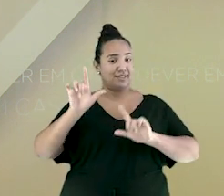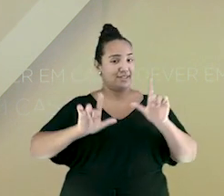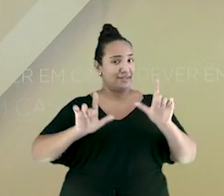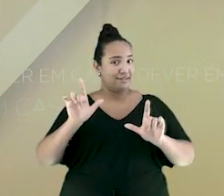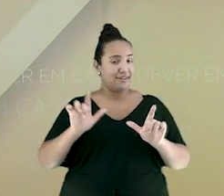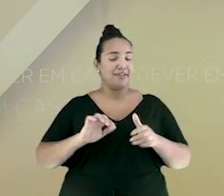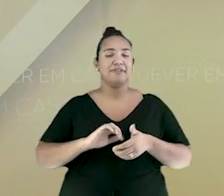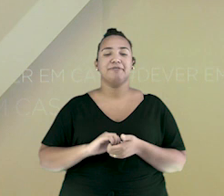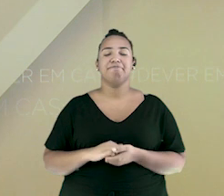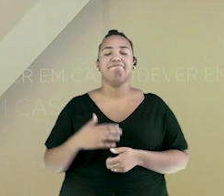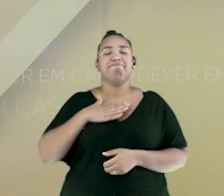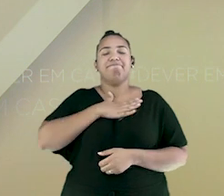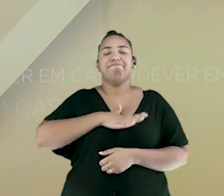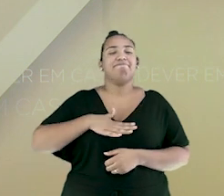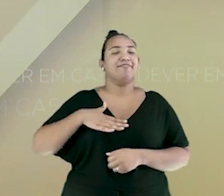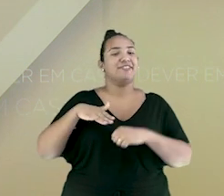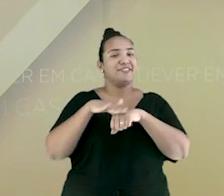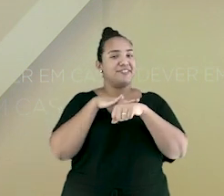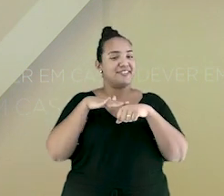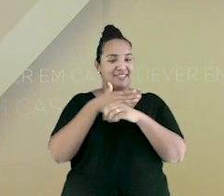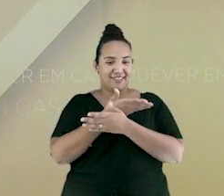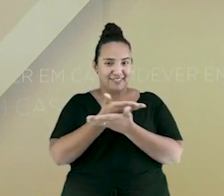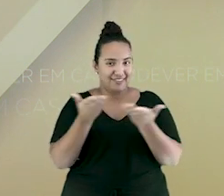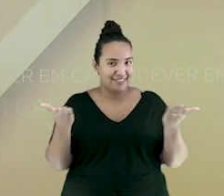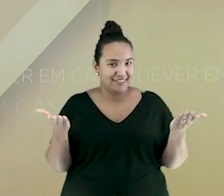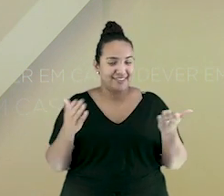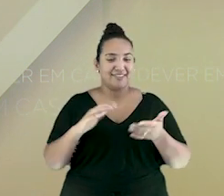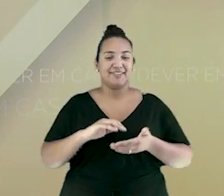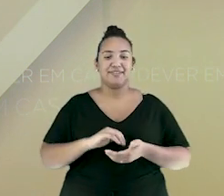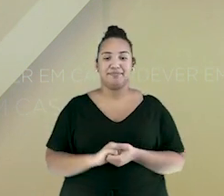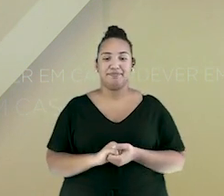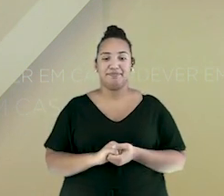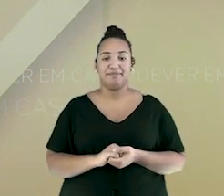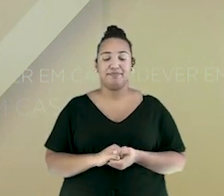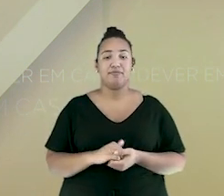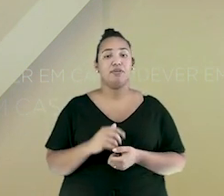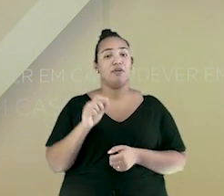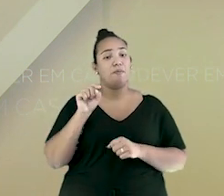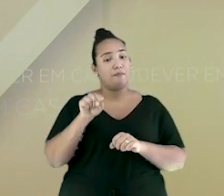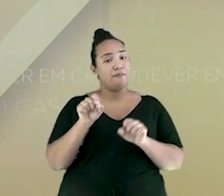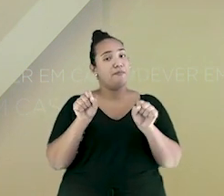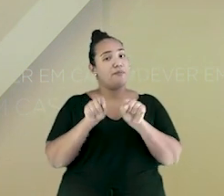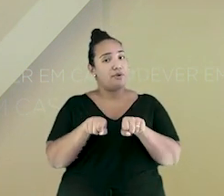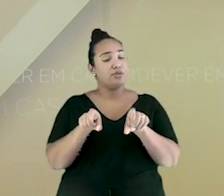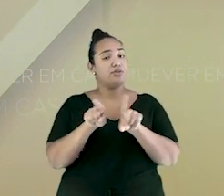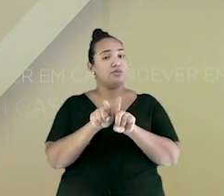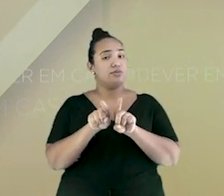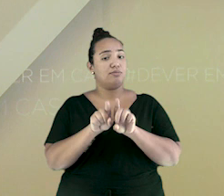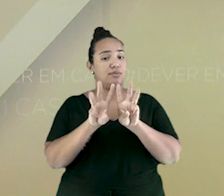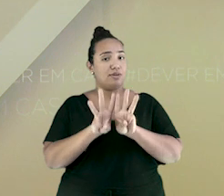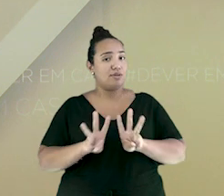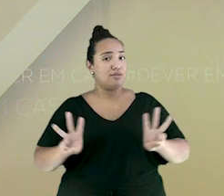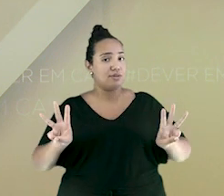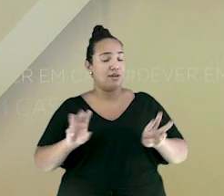@deverimcasa_na-tv. Será um prazer falar com vocês por lá. Você também pode acessar o nosso